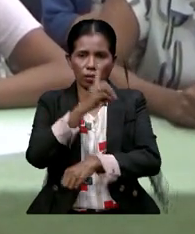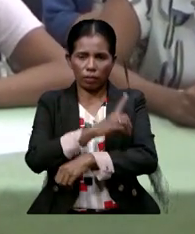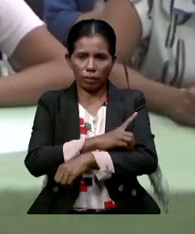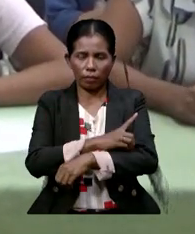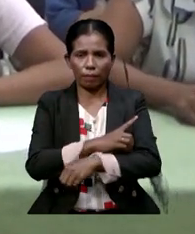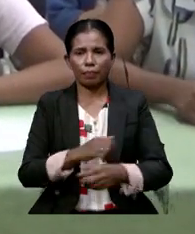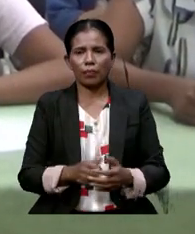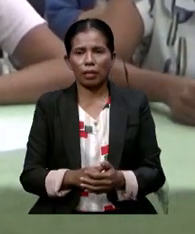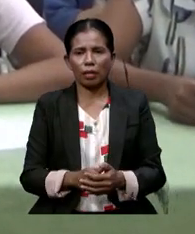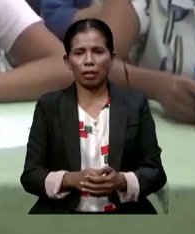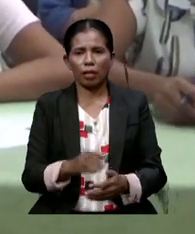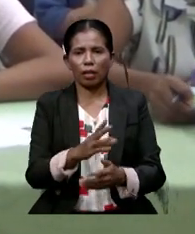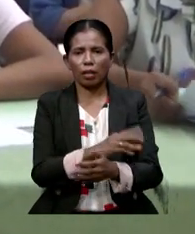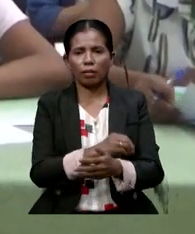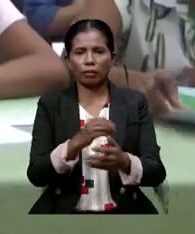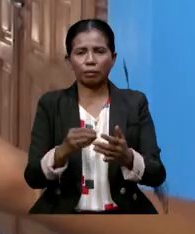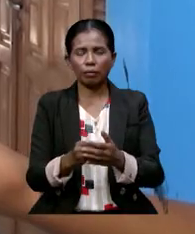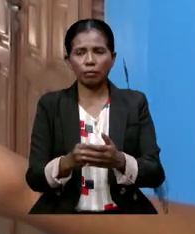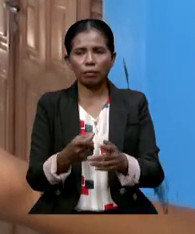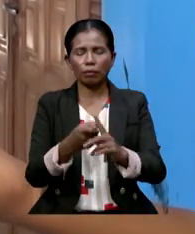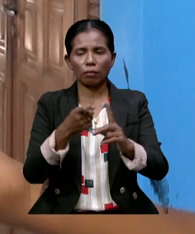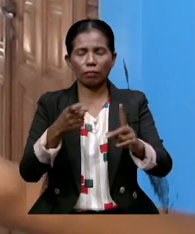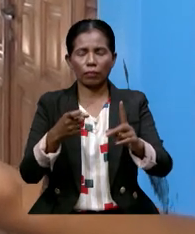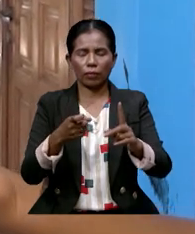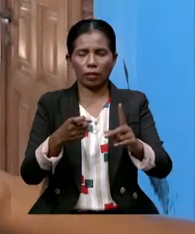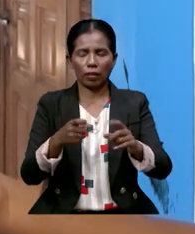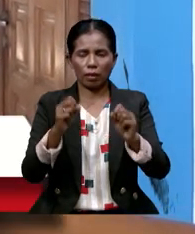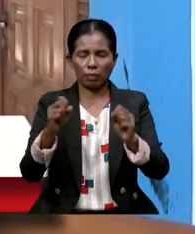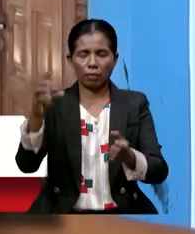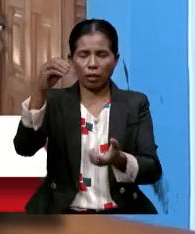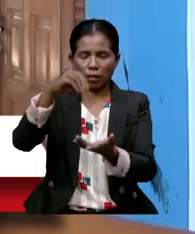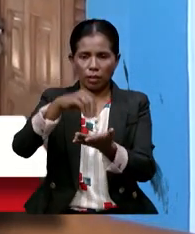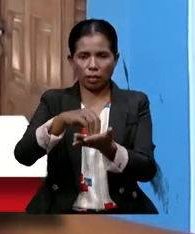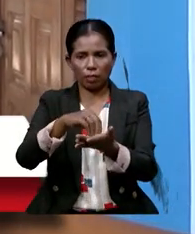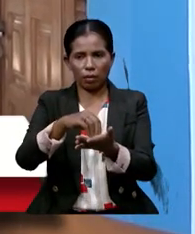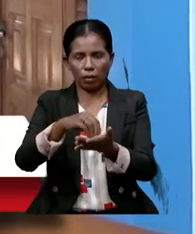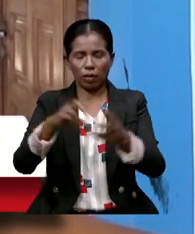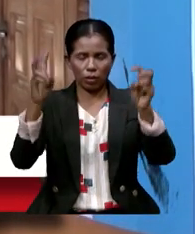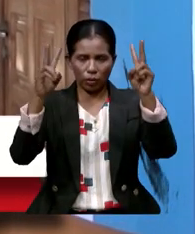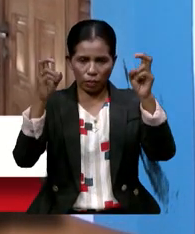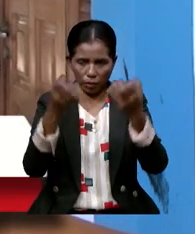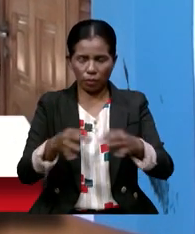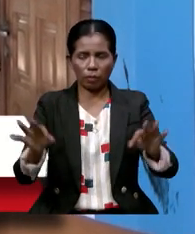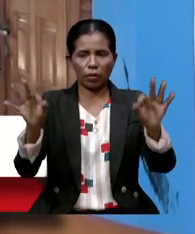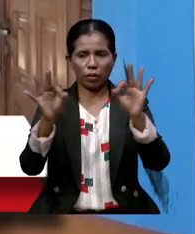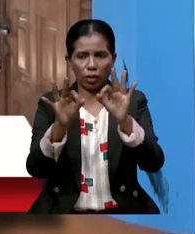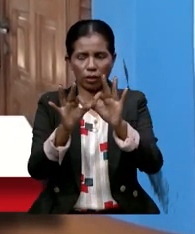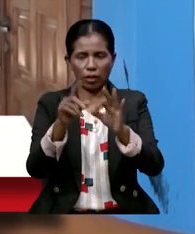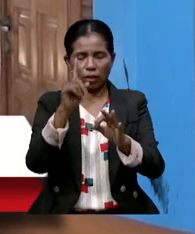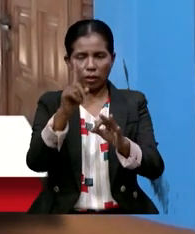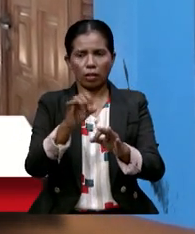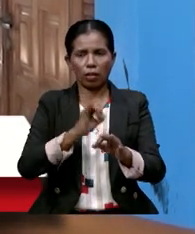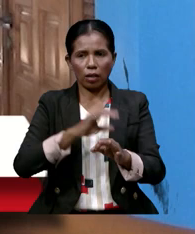imprensa ini importante tapi sekon sebuah bele koloka topiku importante pas untuk inklusion. Kalau